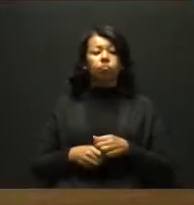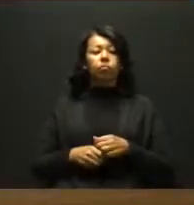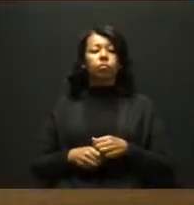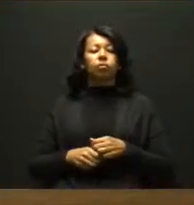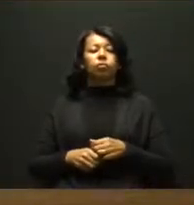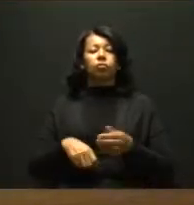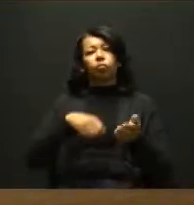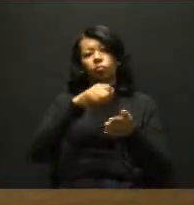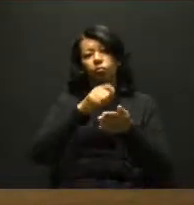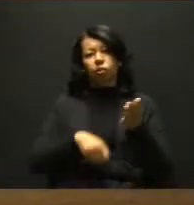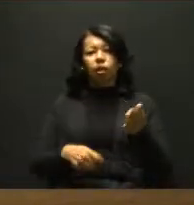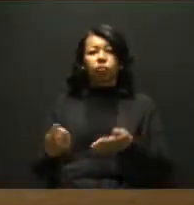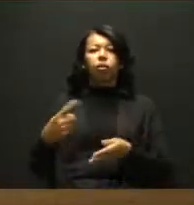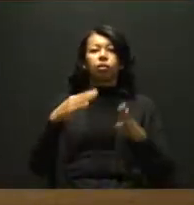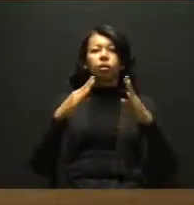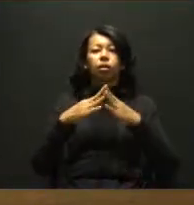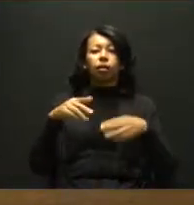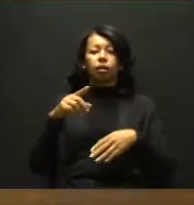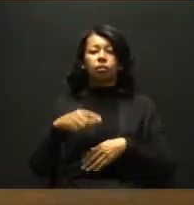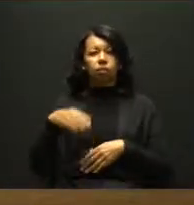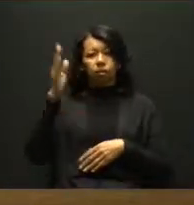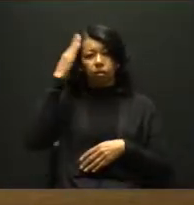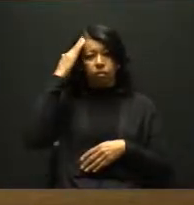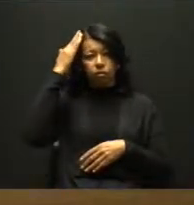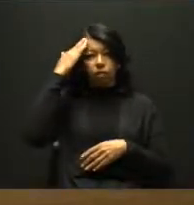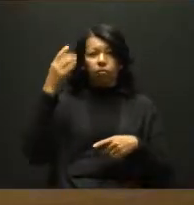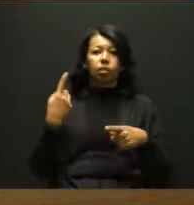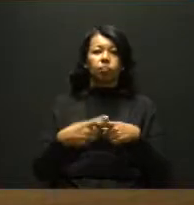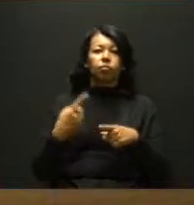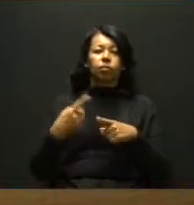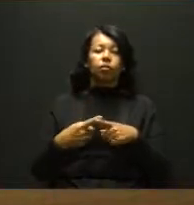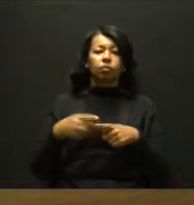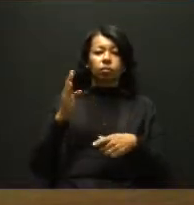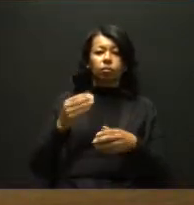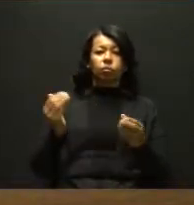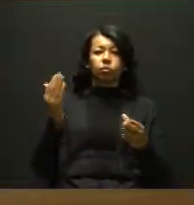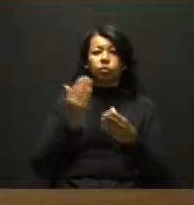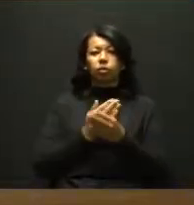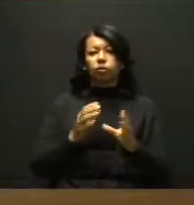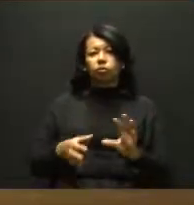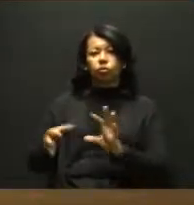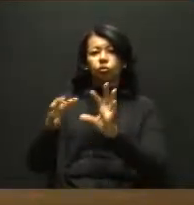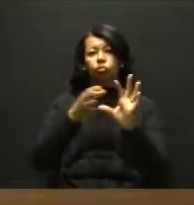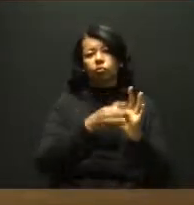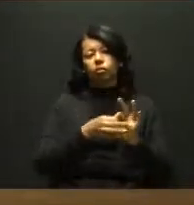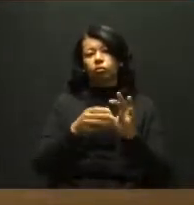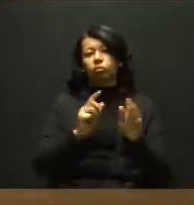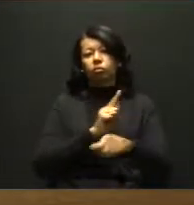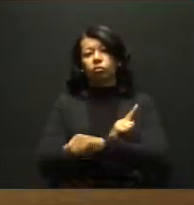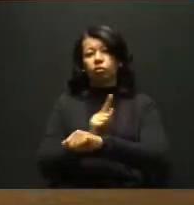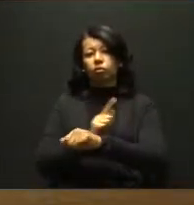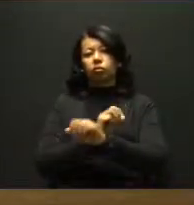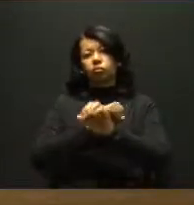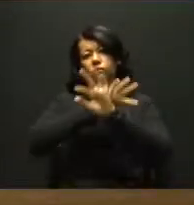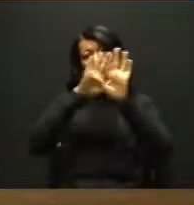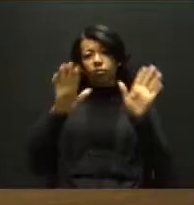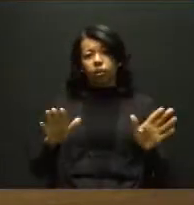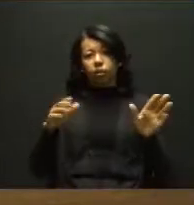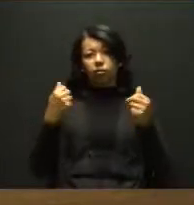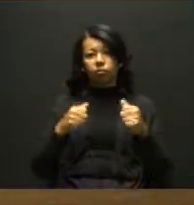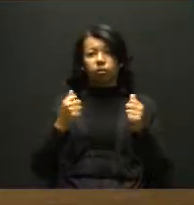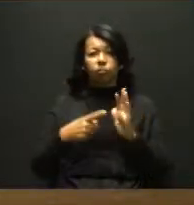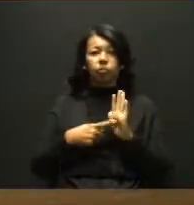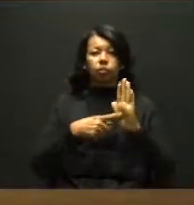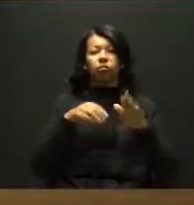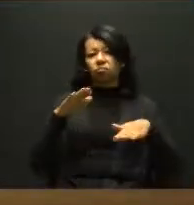próximo contrato essa casa tenha vistas eu acho que já que estamos num processo de união e de gestão transparente as vistas a